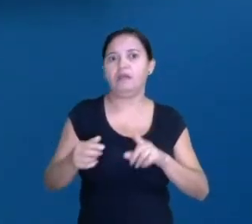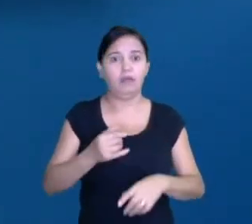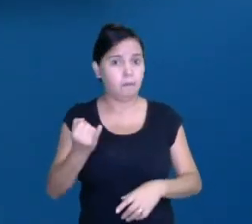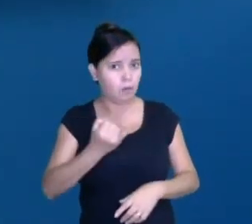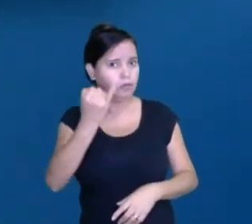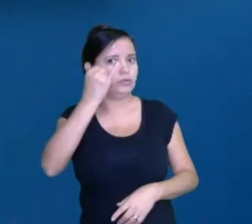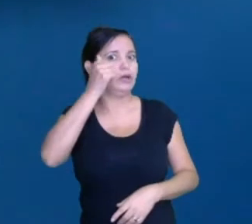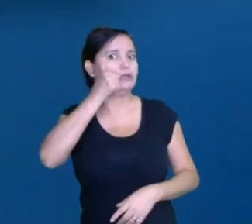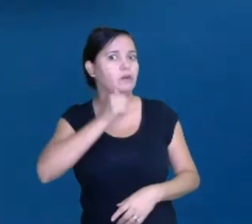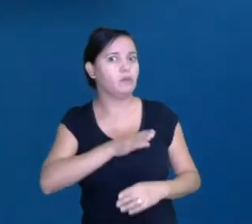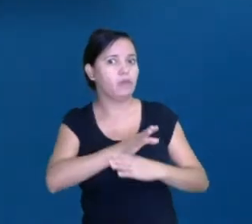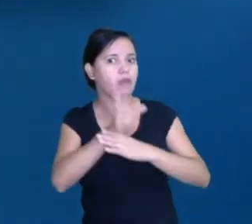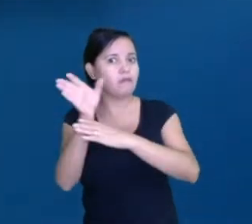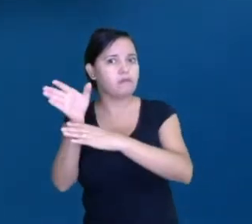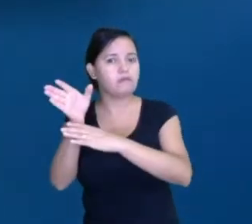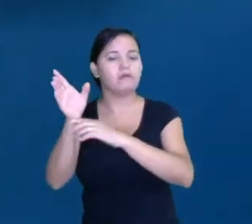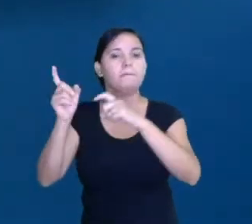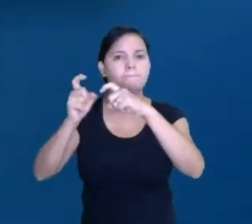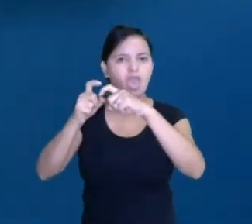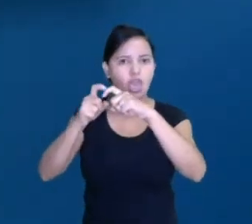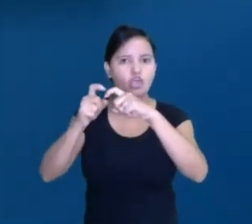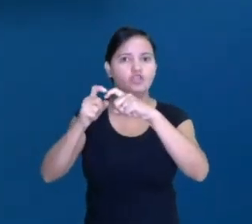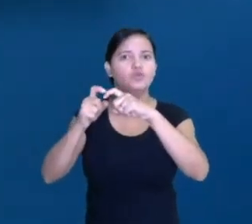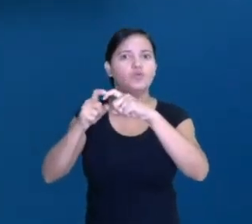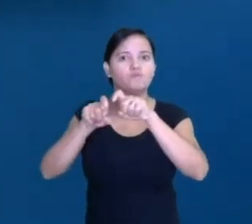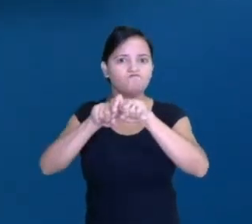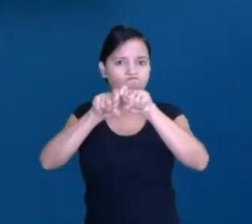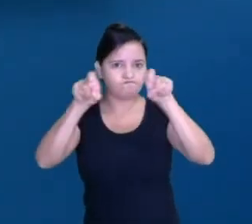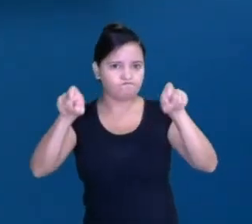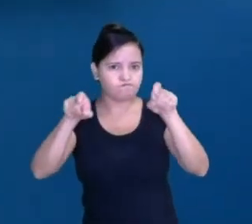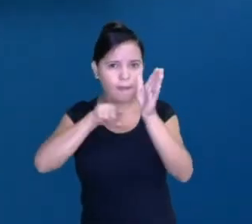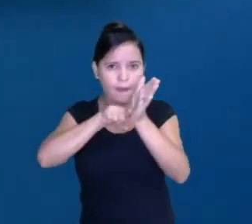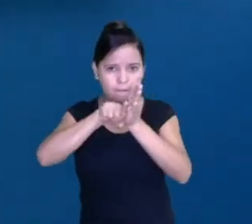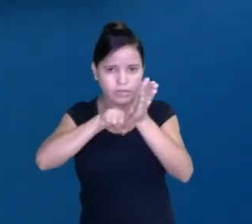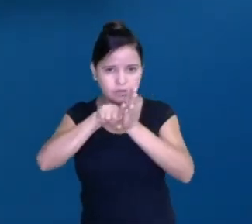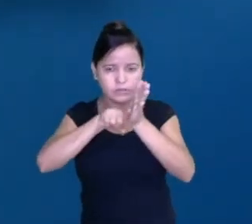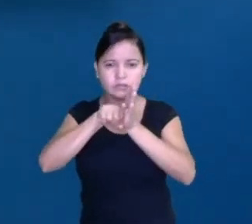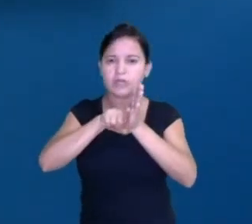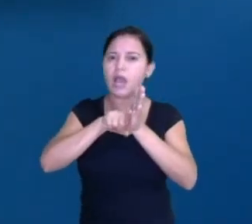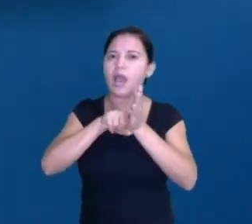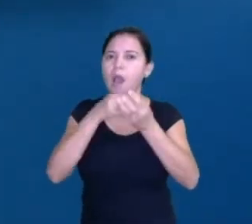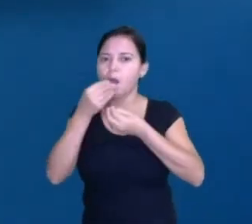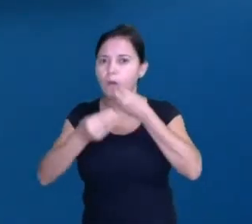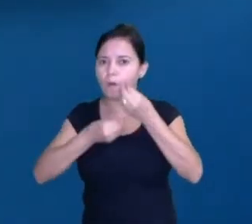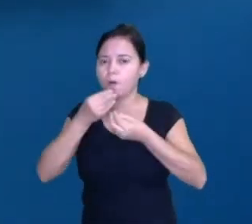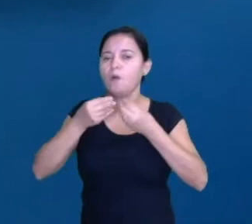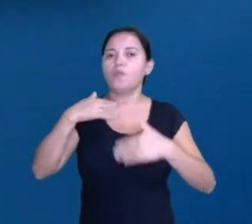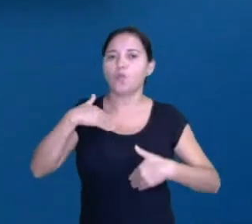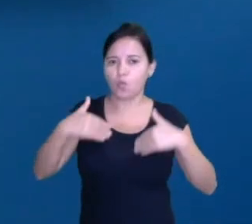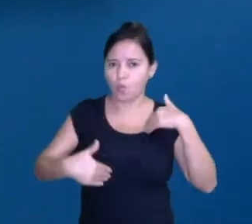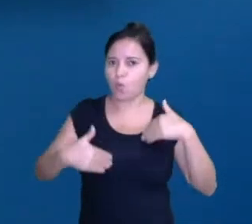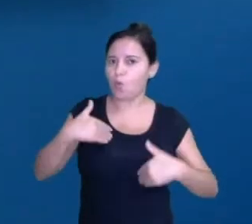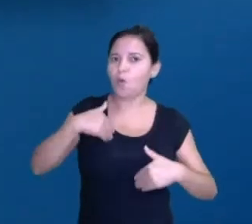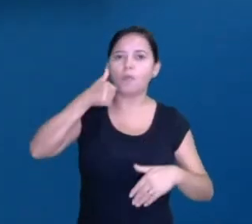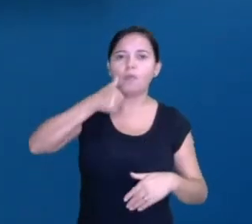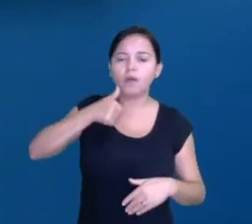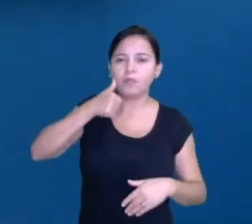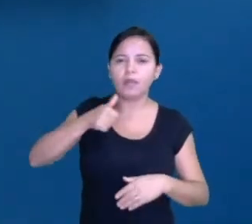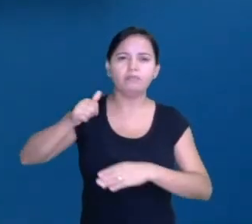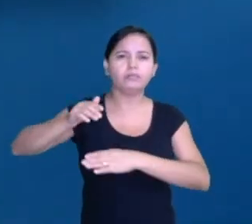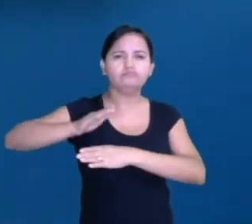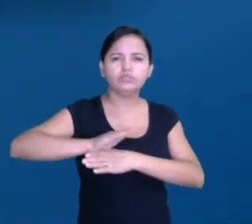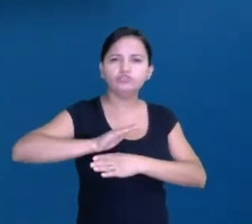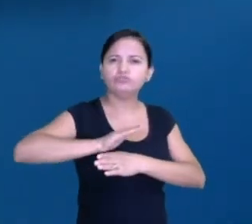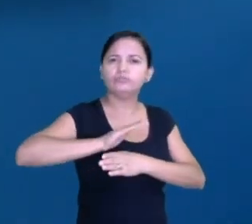especialista. Procurar o quê? Um ginecologista e um médico obstetra, para poder você ter uma ideia muito mais